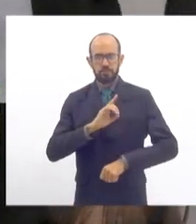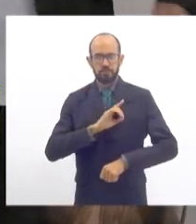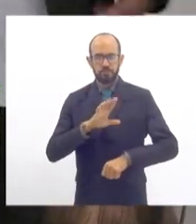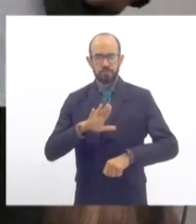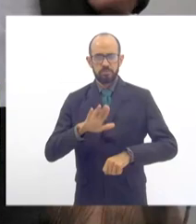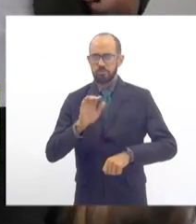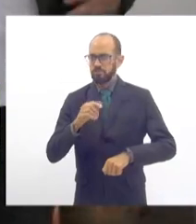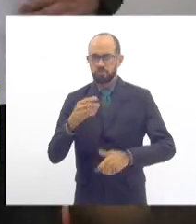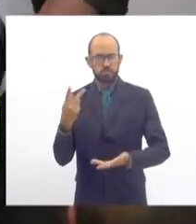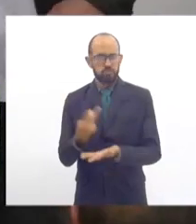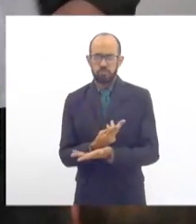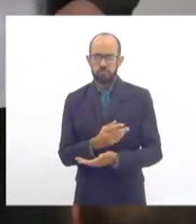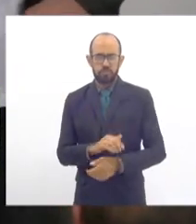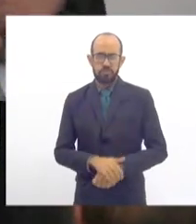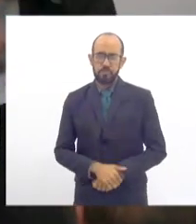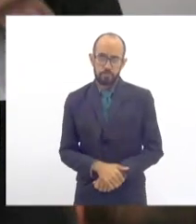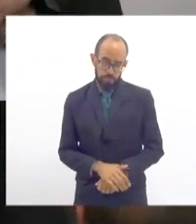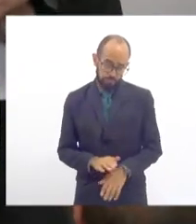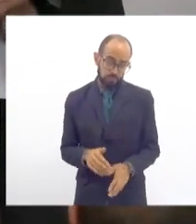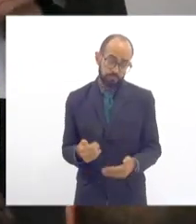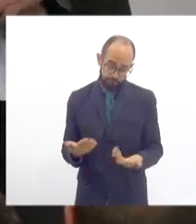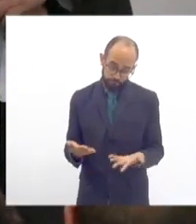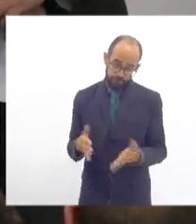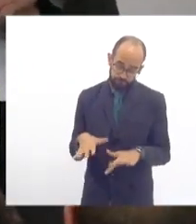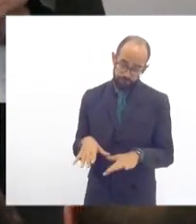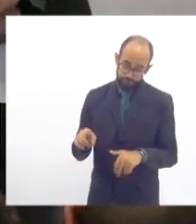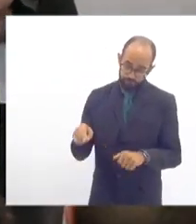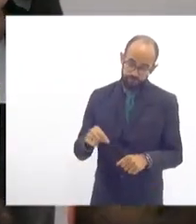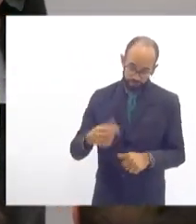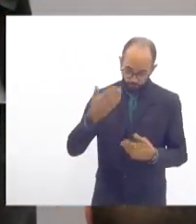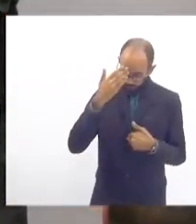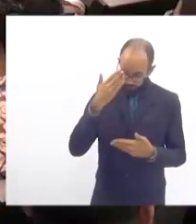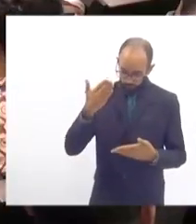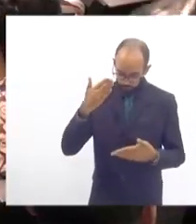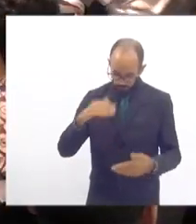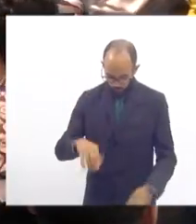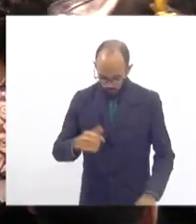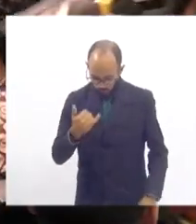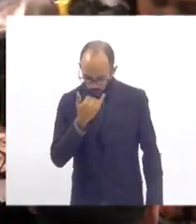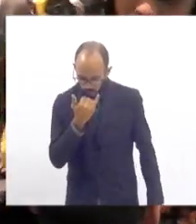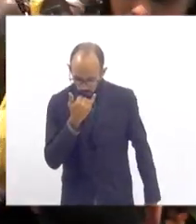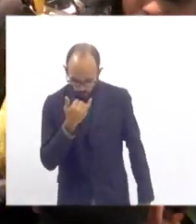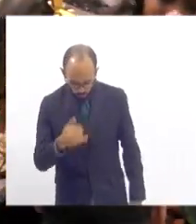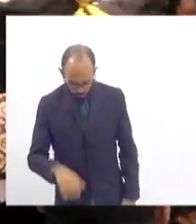aconteceu. Então, é isso aí. Obrigado, tá, gente? Desculpa.